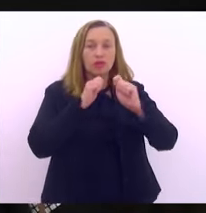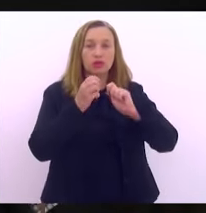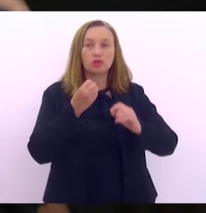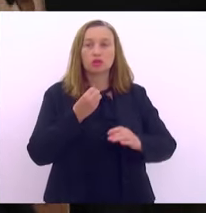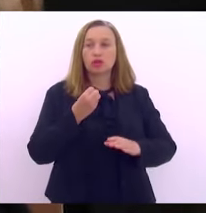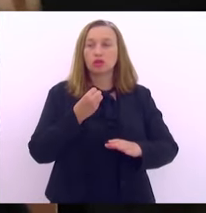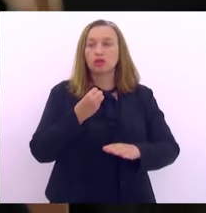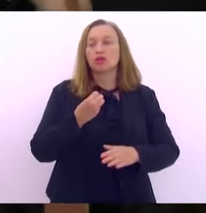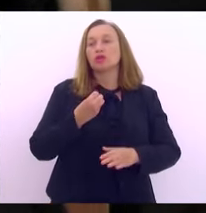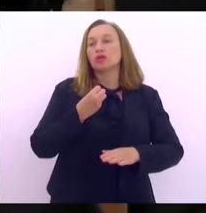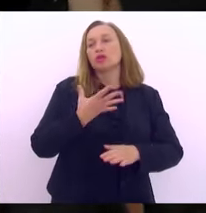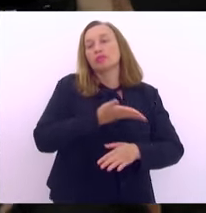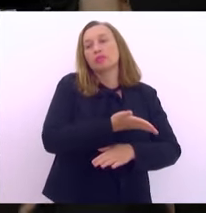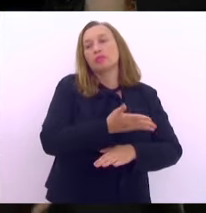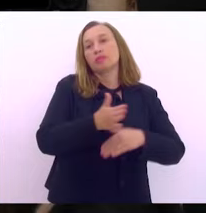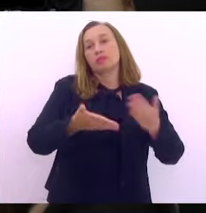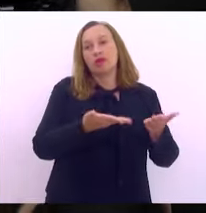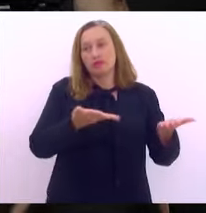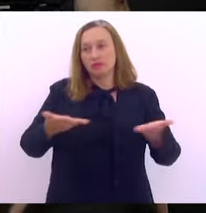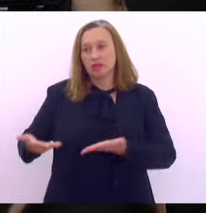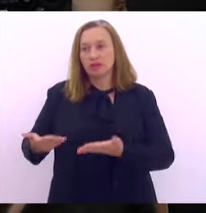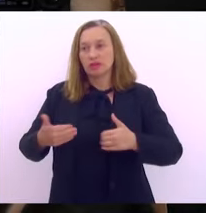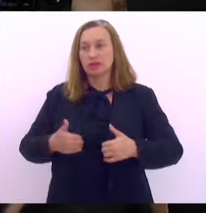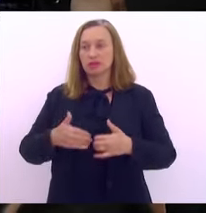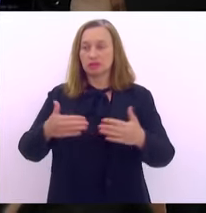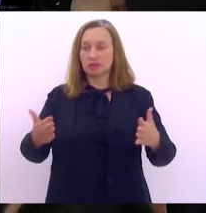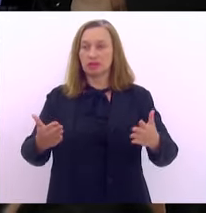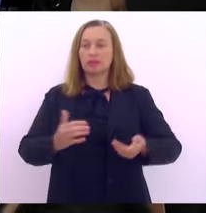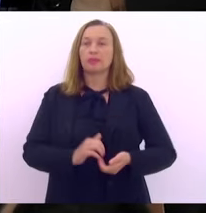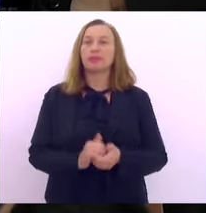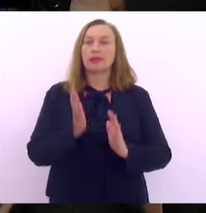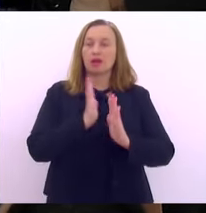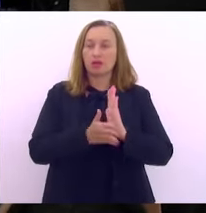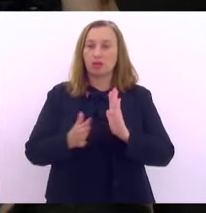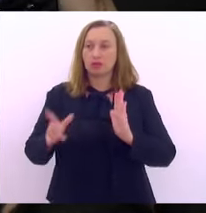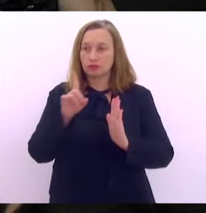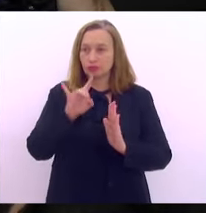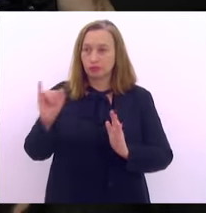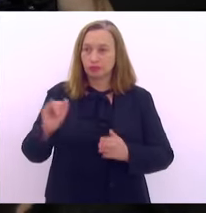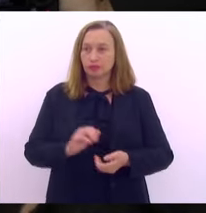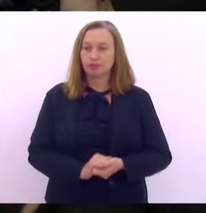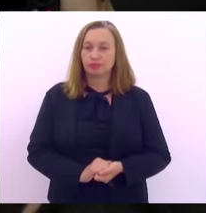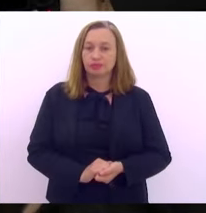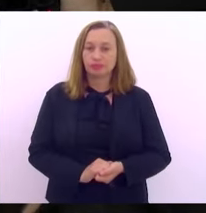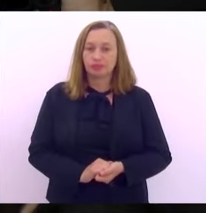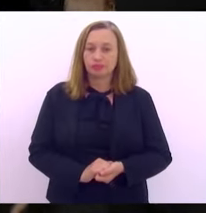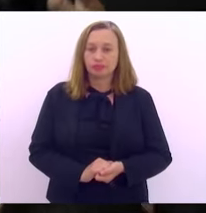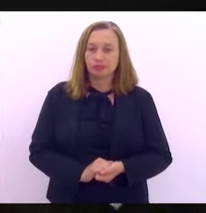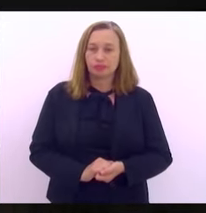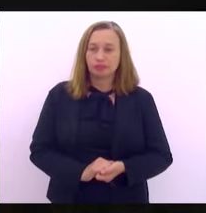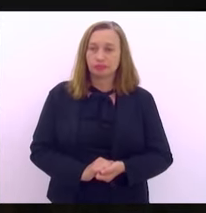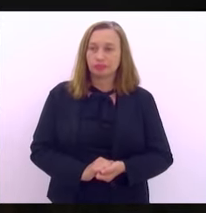bem-vindos. Está reaberta a sessão. Passe a ordem do dia.